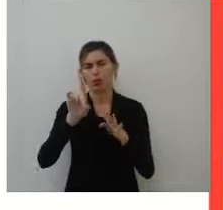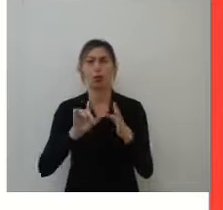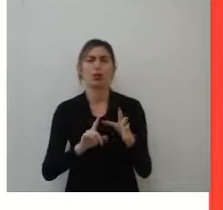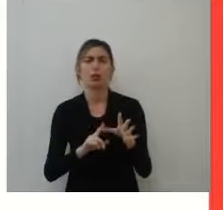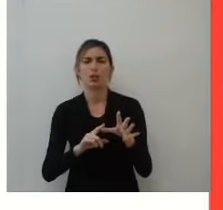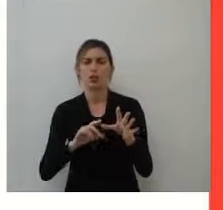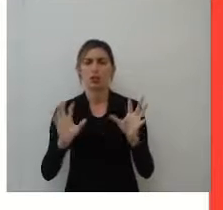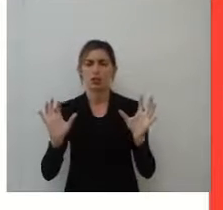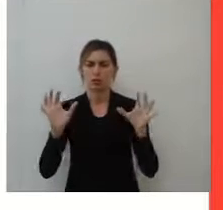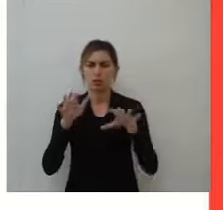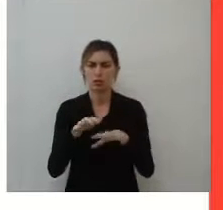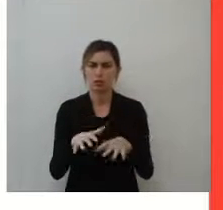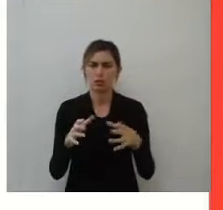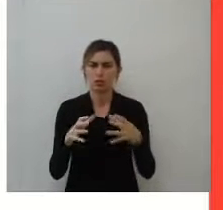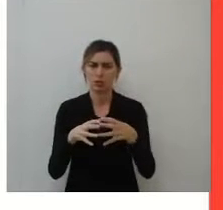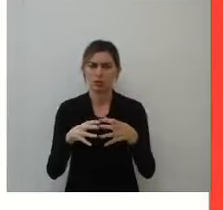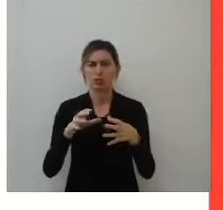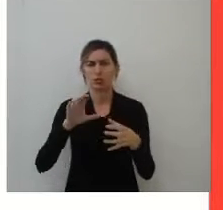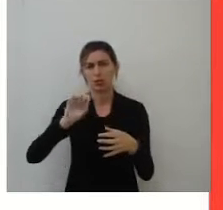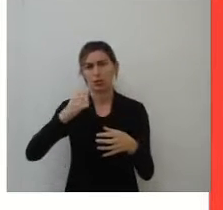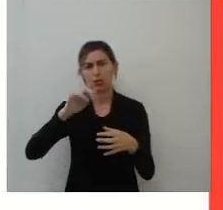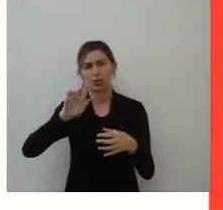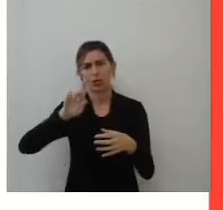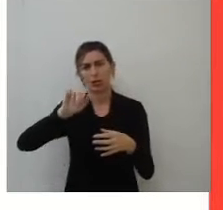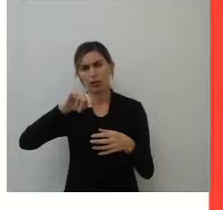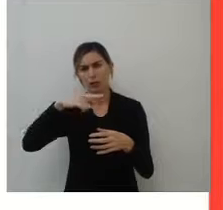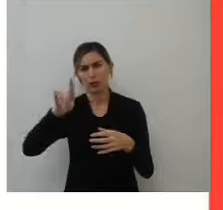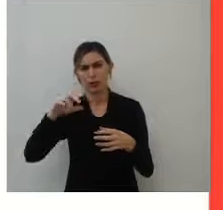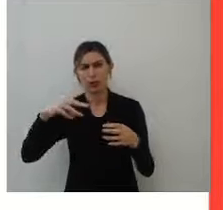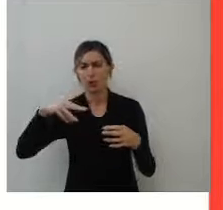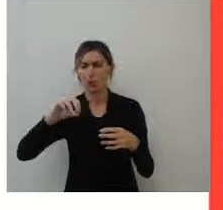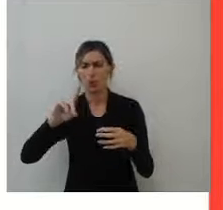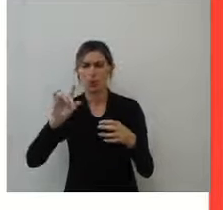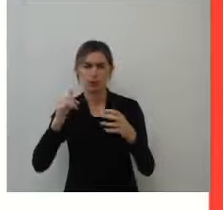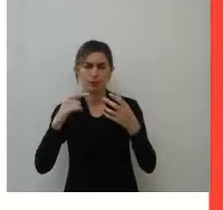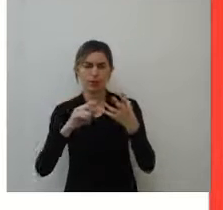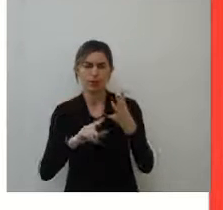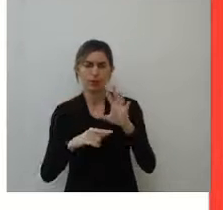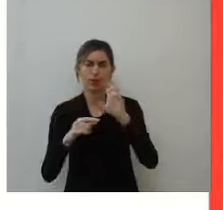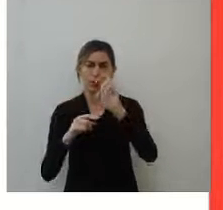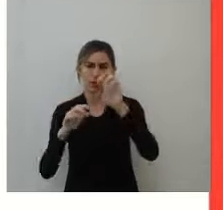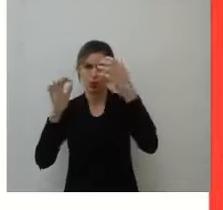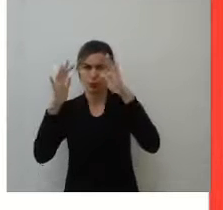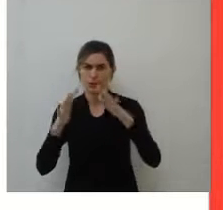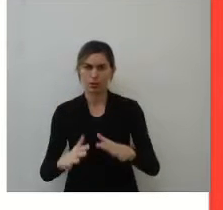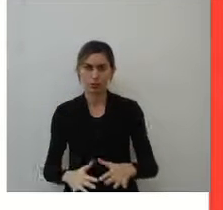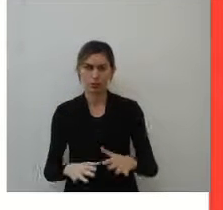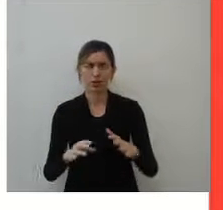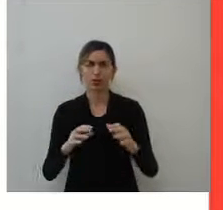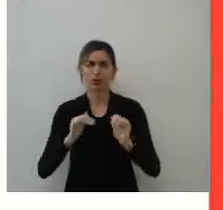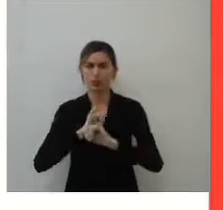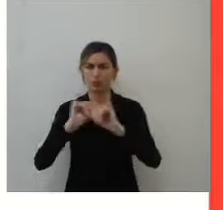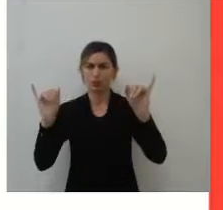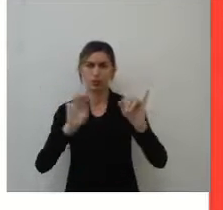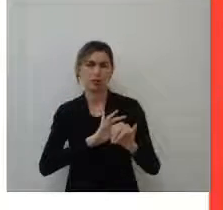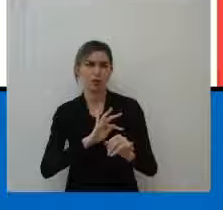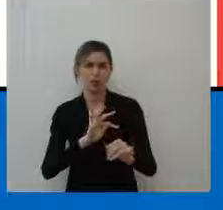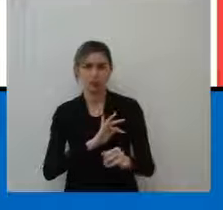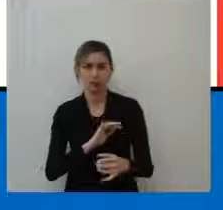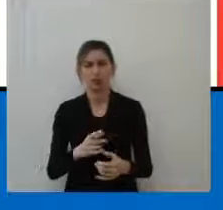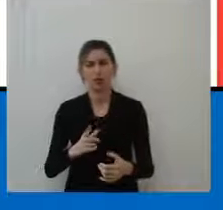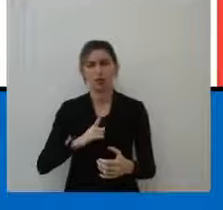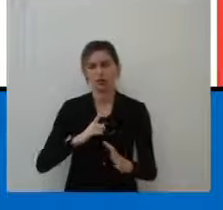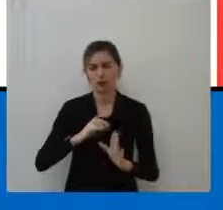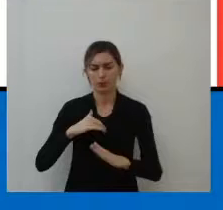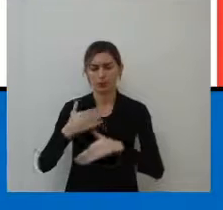a segregação da moda. Letra E, o declínio de transmissão das técnicas. Tá? Então a gente está vendo aí que existe